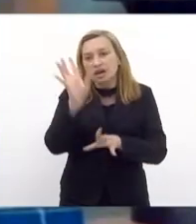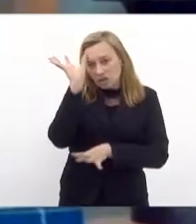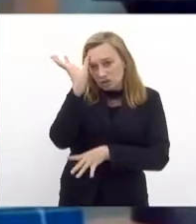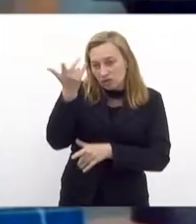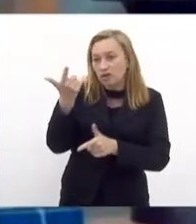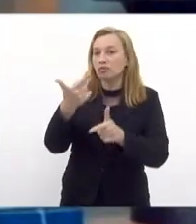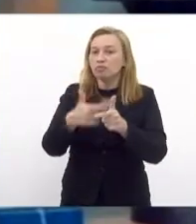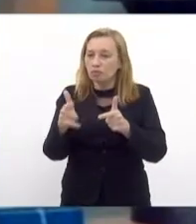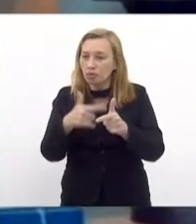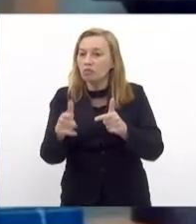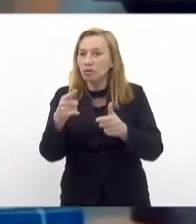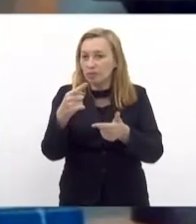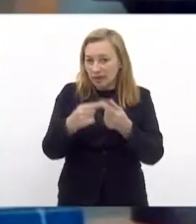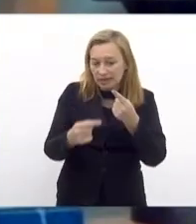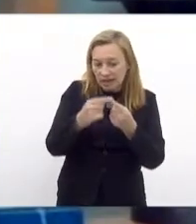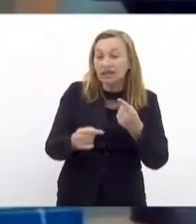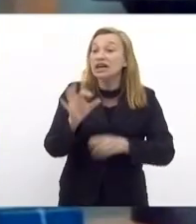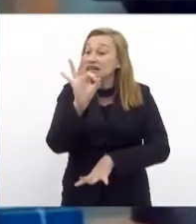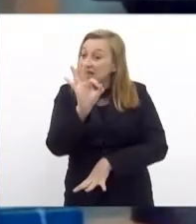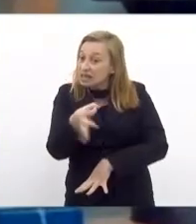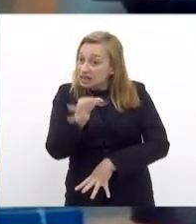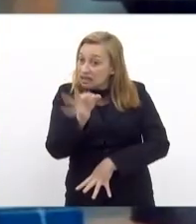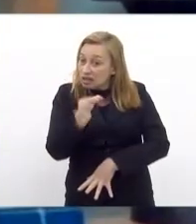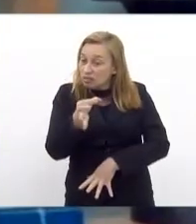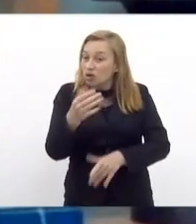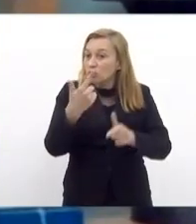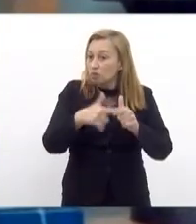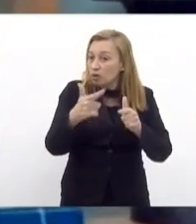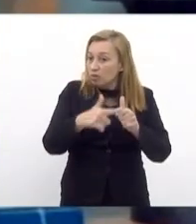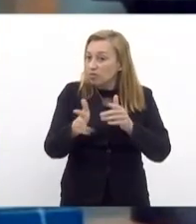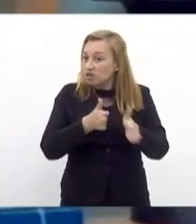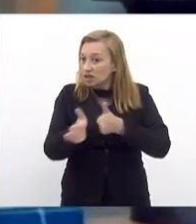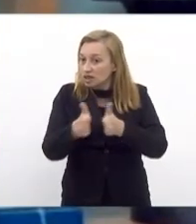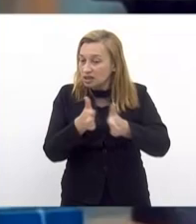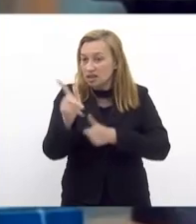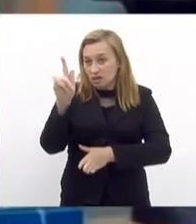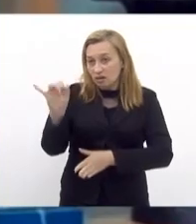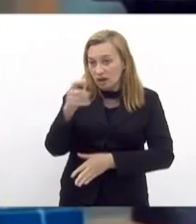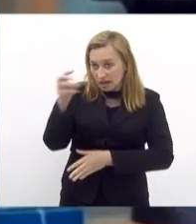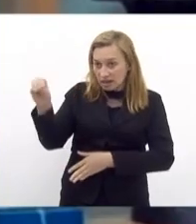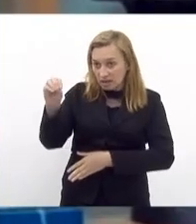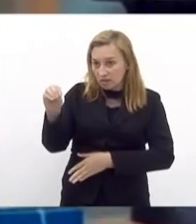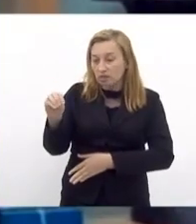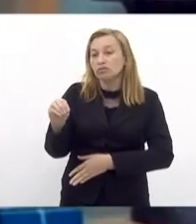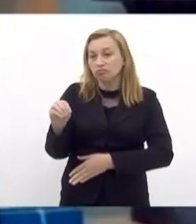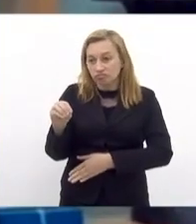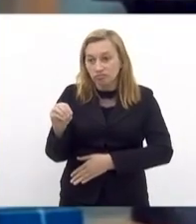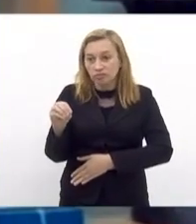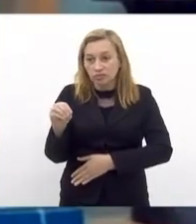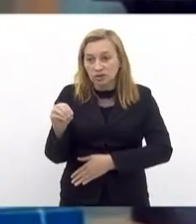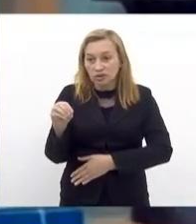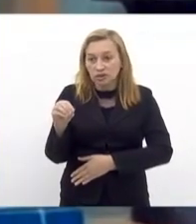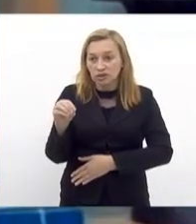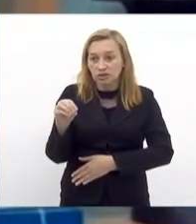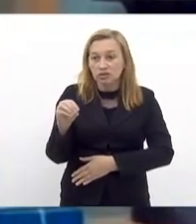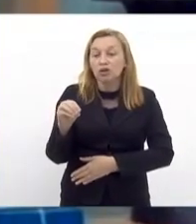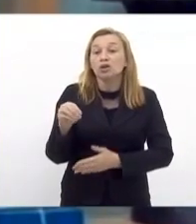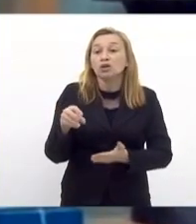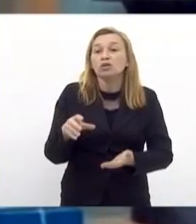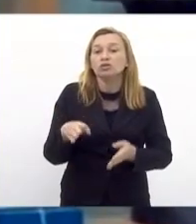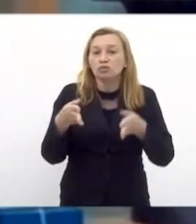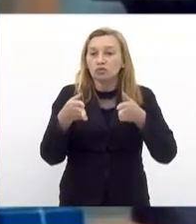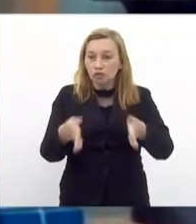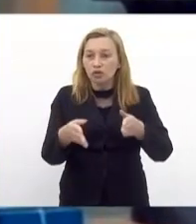parte do problema, porque certamente o problema de acesso ao Galeão, ele tá no cerne dessa questão